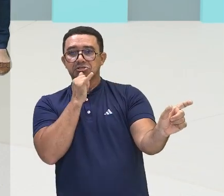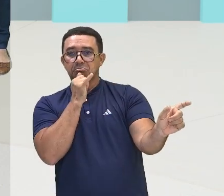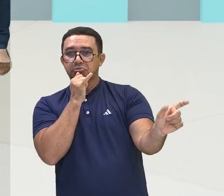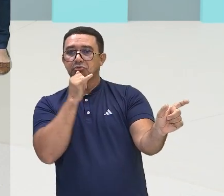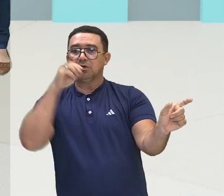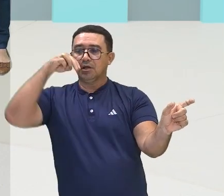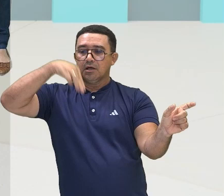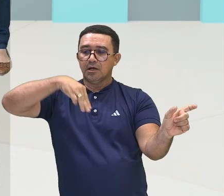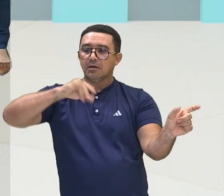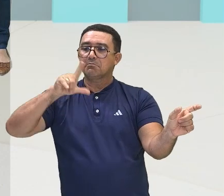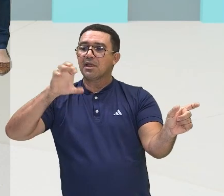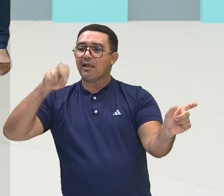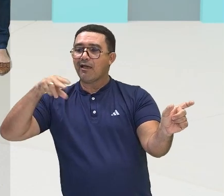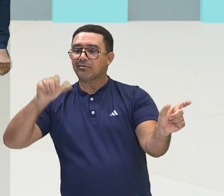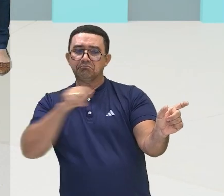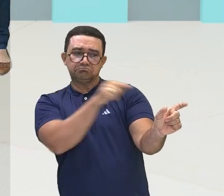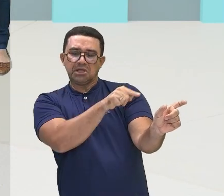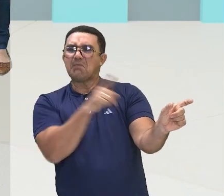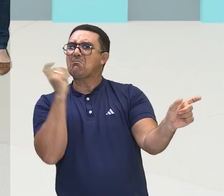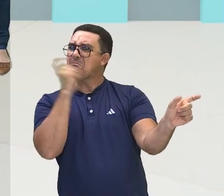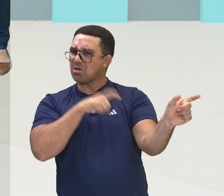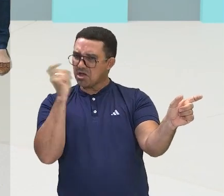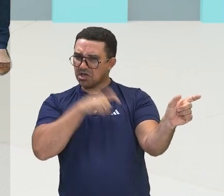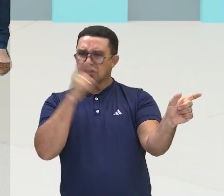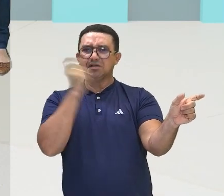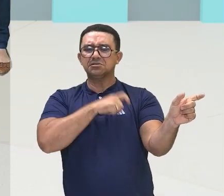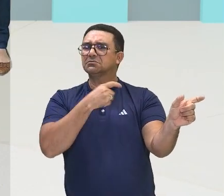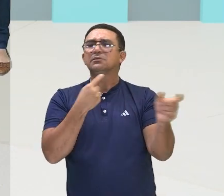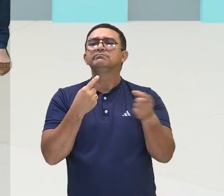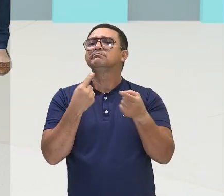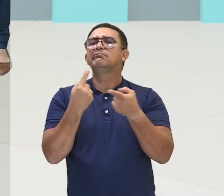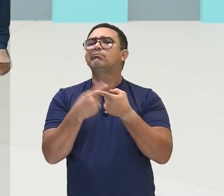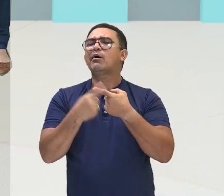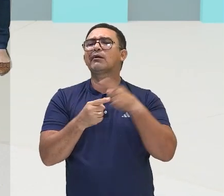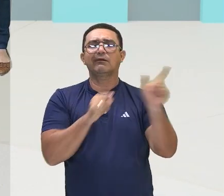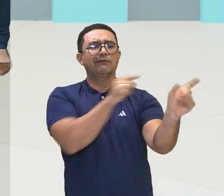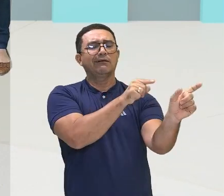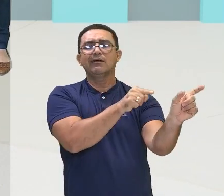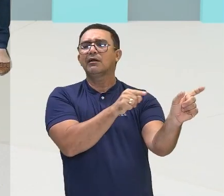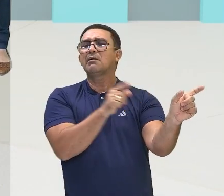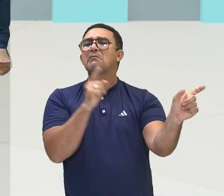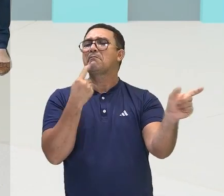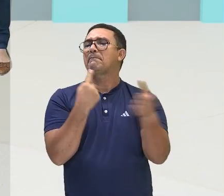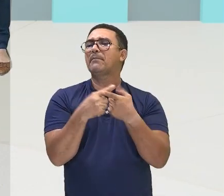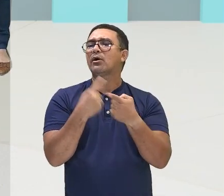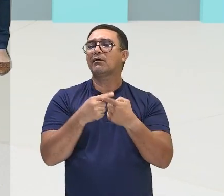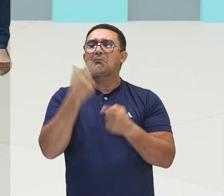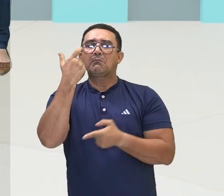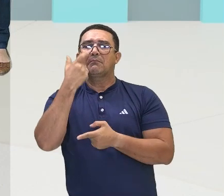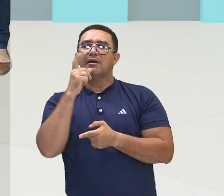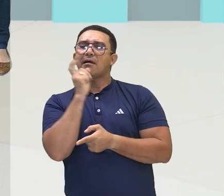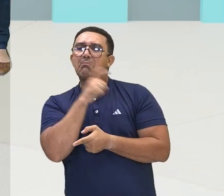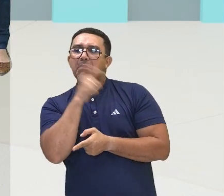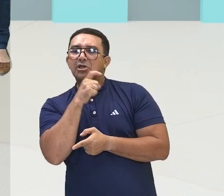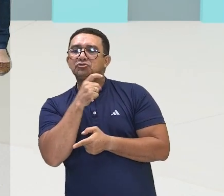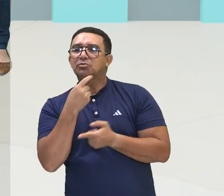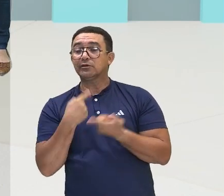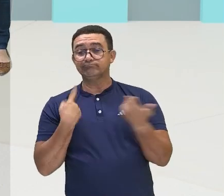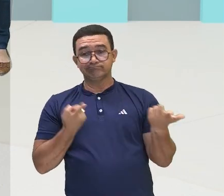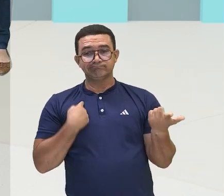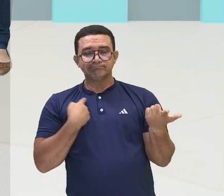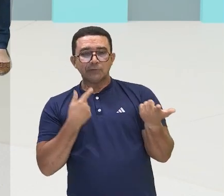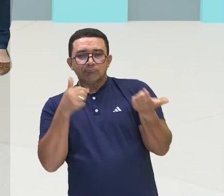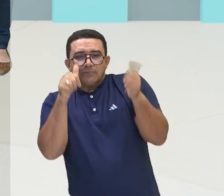vai acontecer? Ah, Milena mente, mas por que a Milena mente? Então, a gente vai fazer uma análise dessa atitude da Milena.